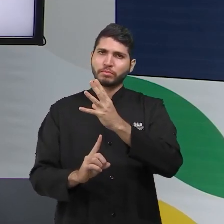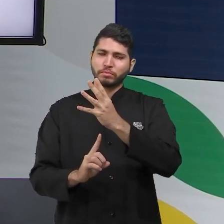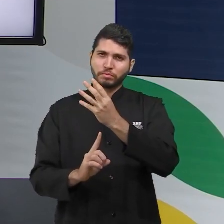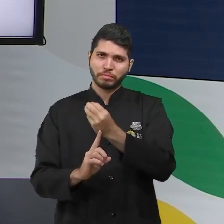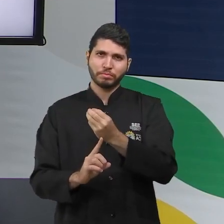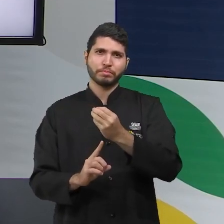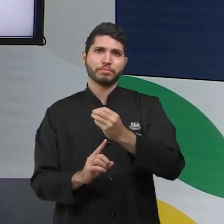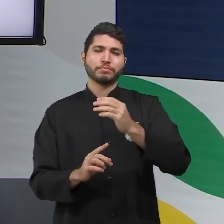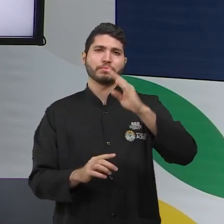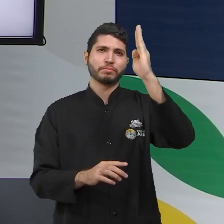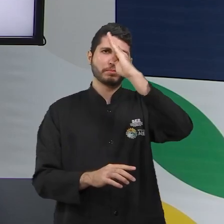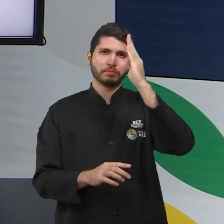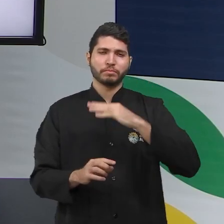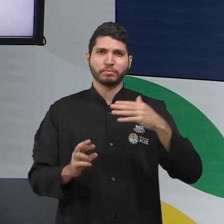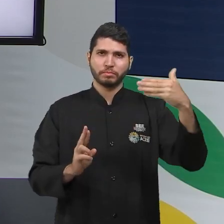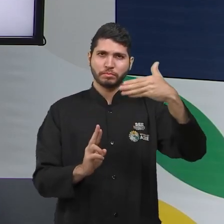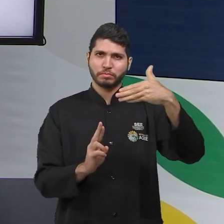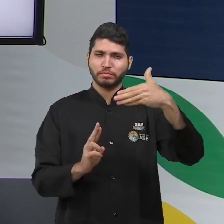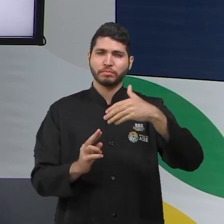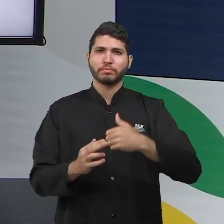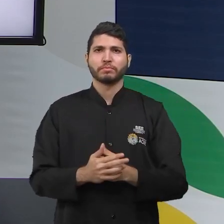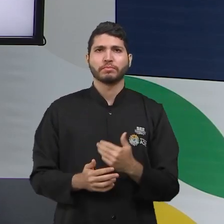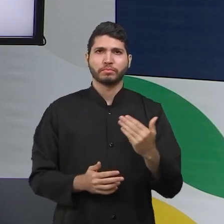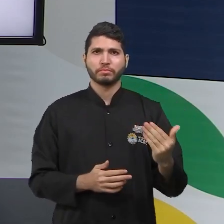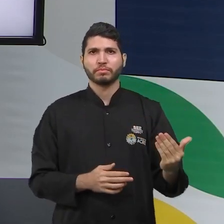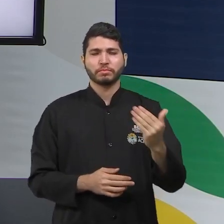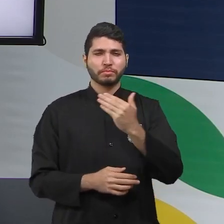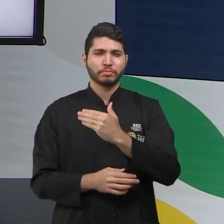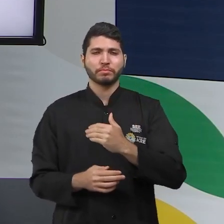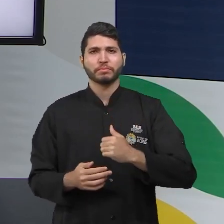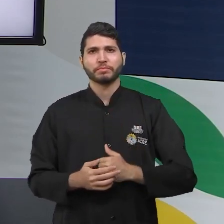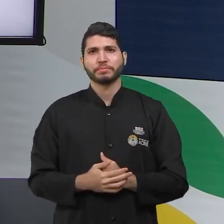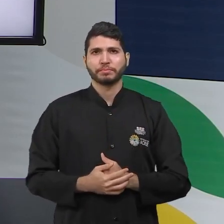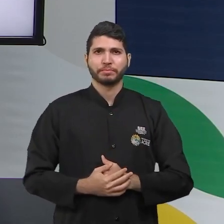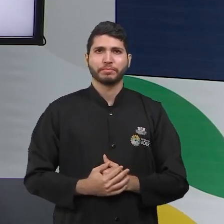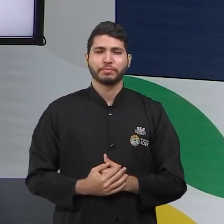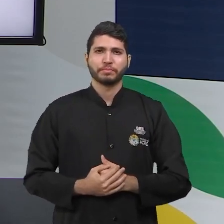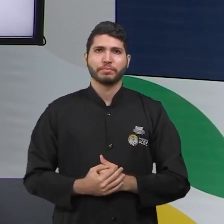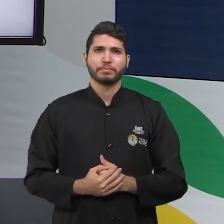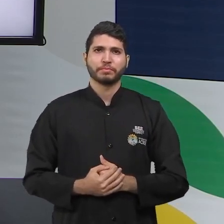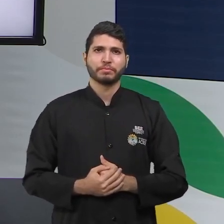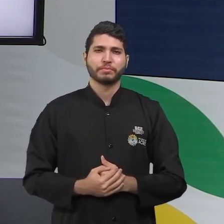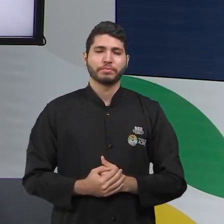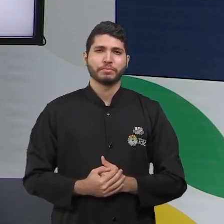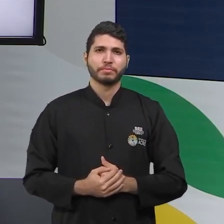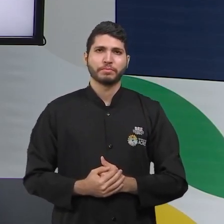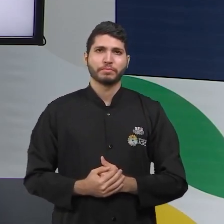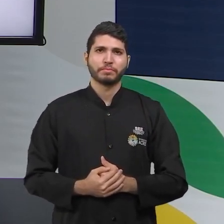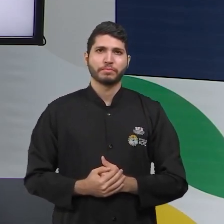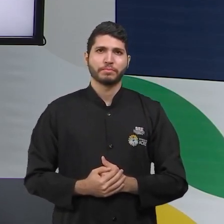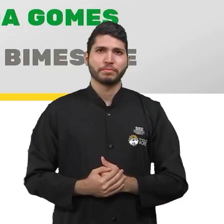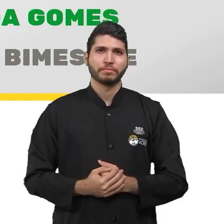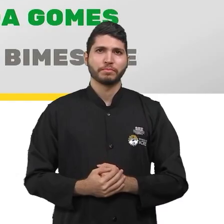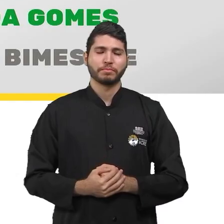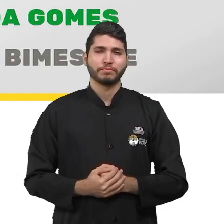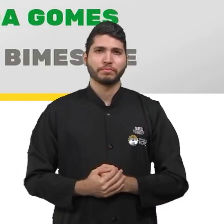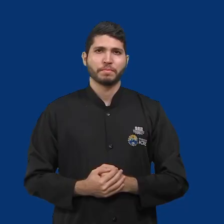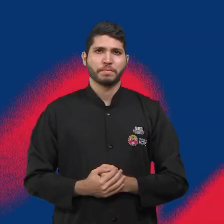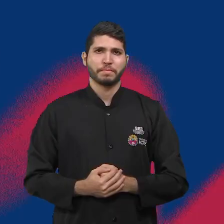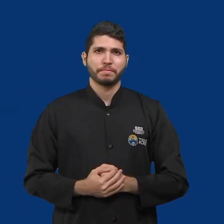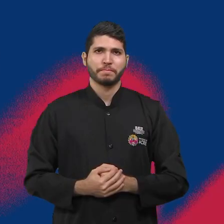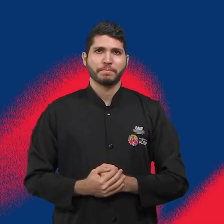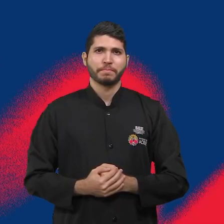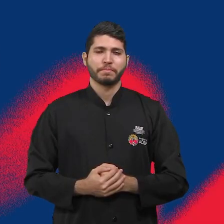referências, inclusive nessa arte. Vamos para a nossa tela para você acompanhar direitinho e participar aqui comigo, tá? Vamos